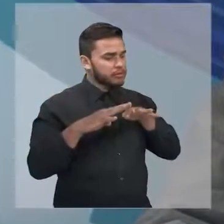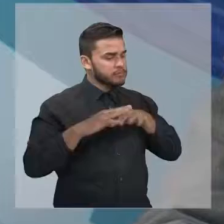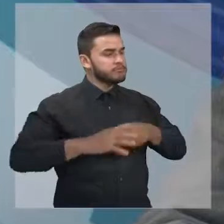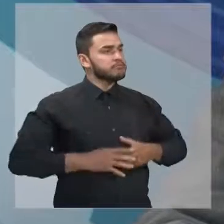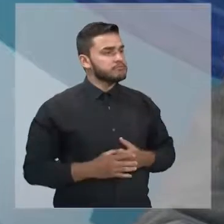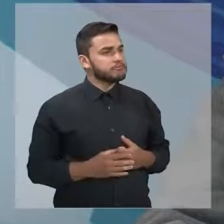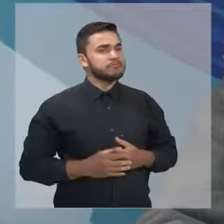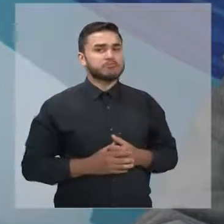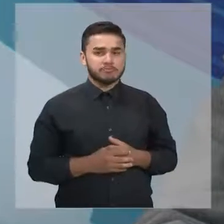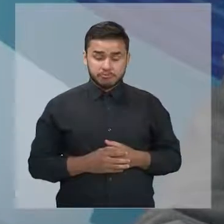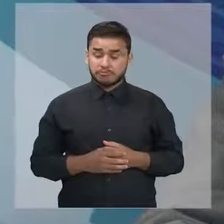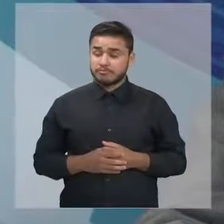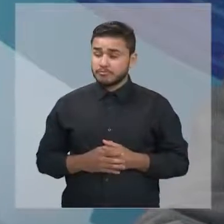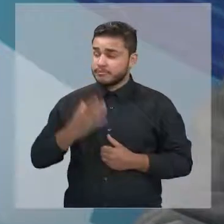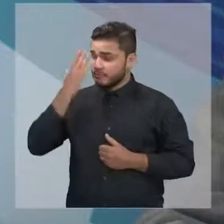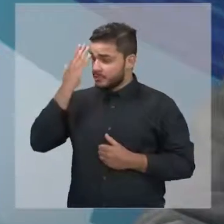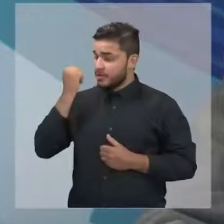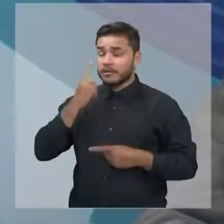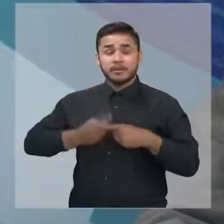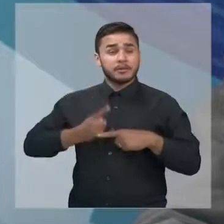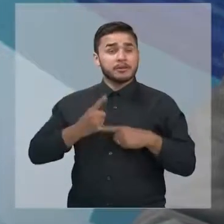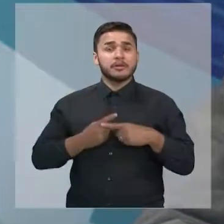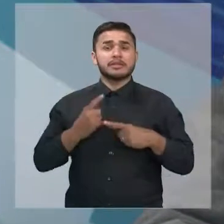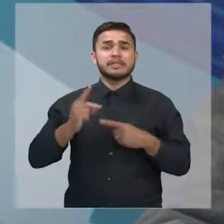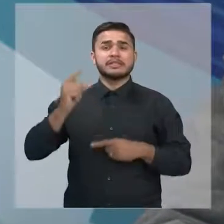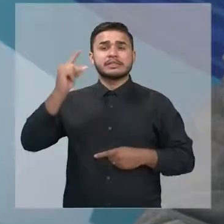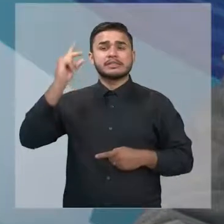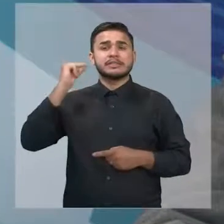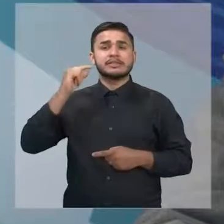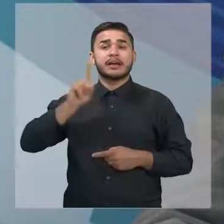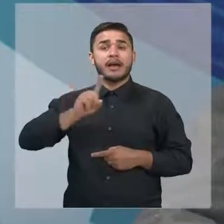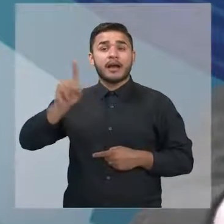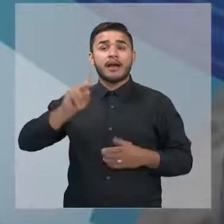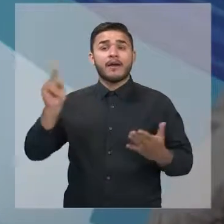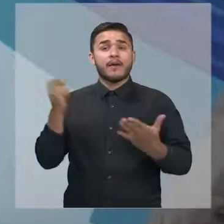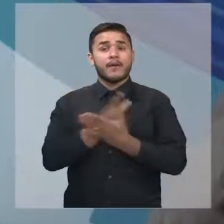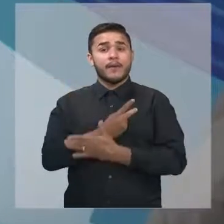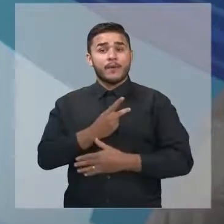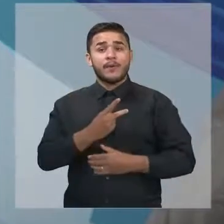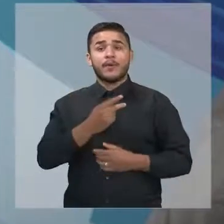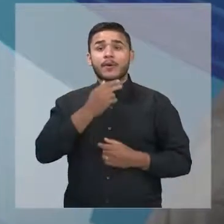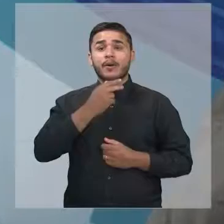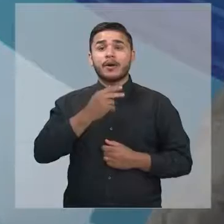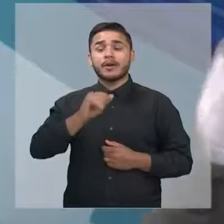Taperoá. Na Paraíba. É, uma pequena cidade da Paraíba, que um